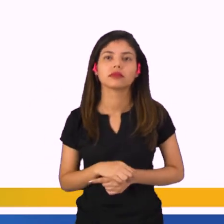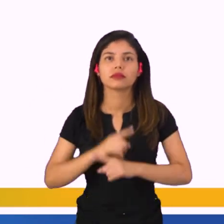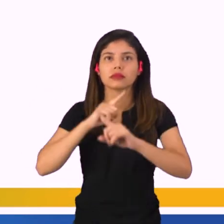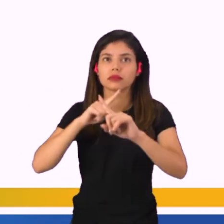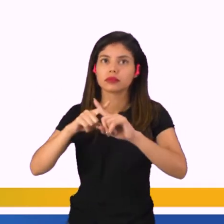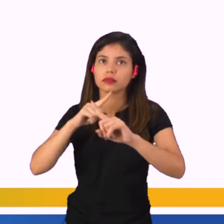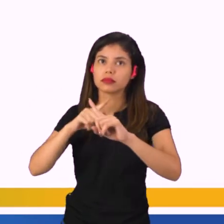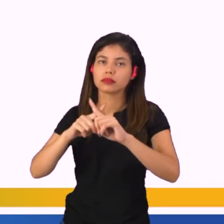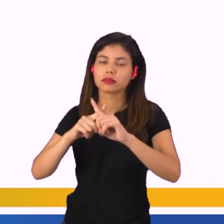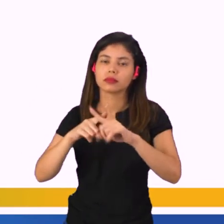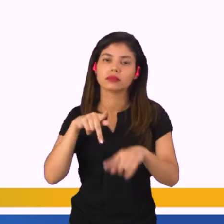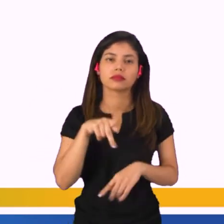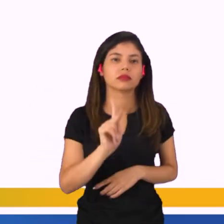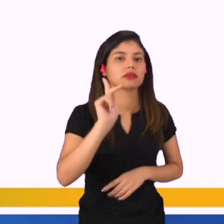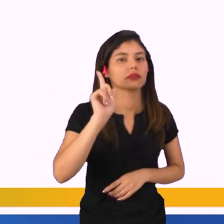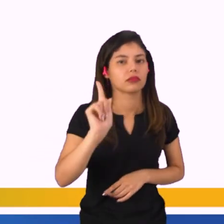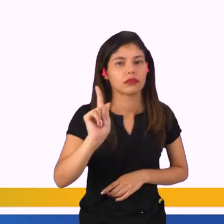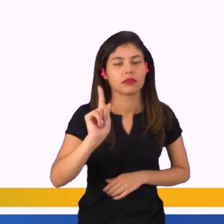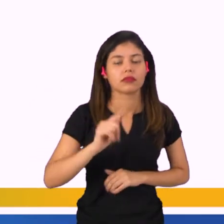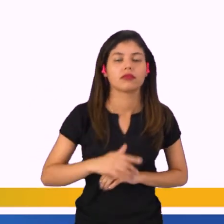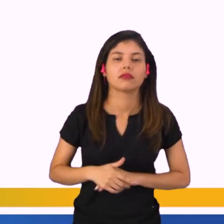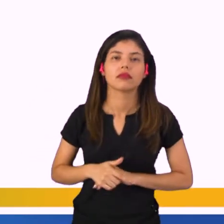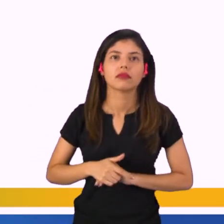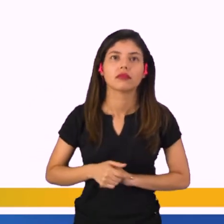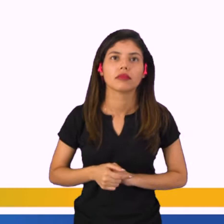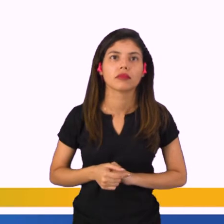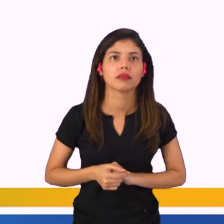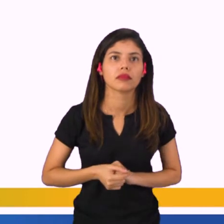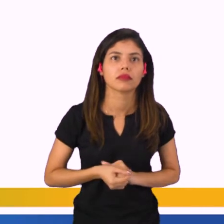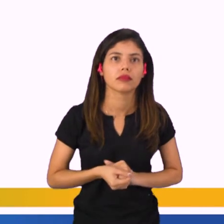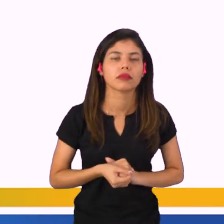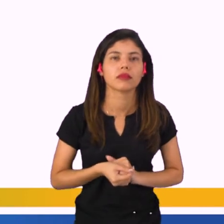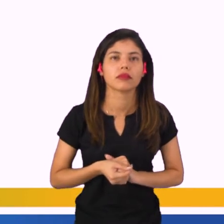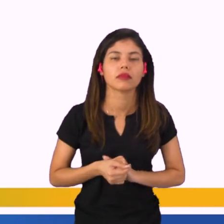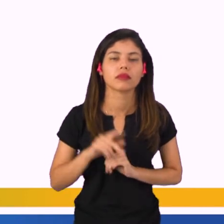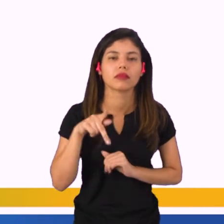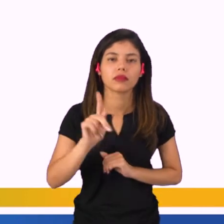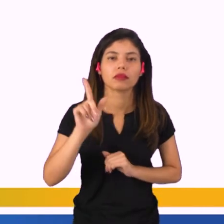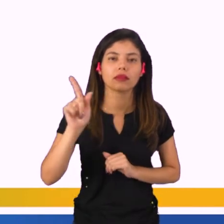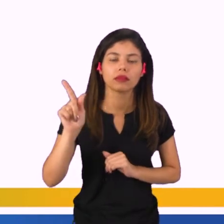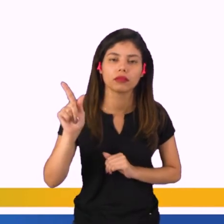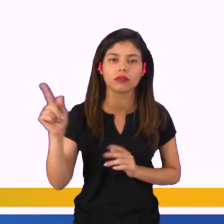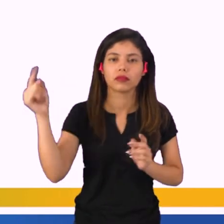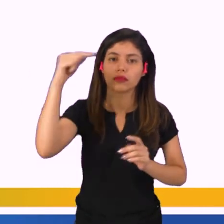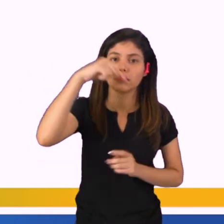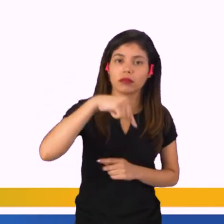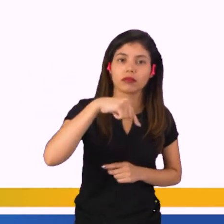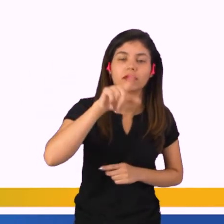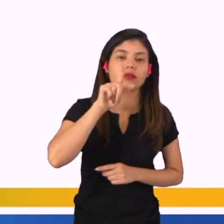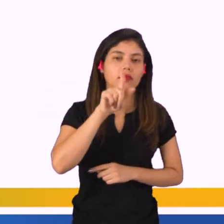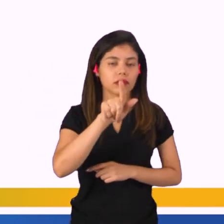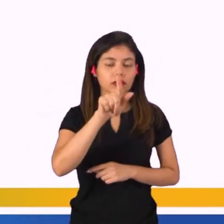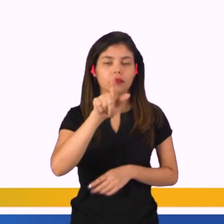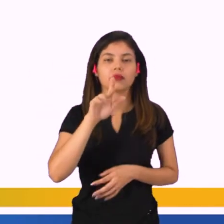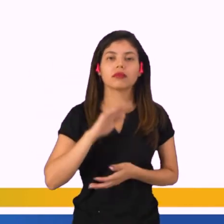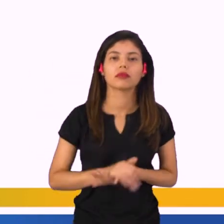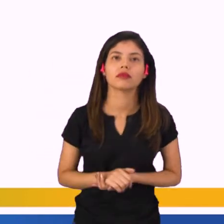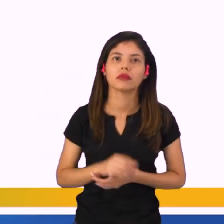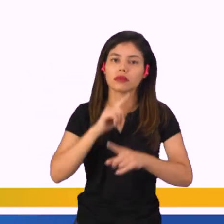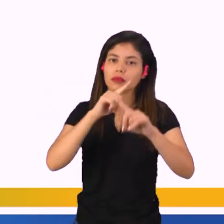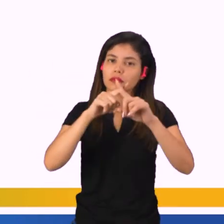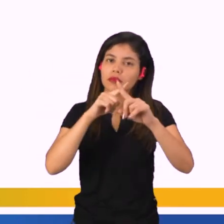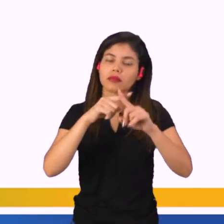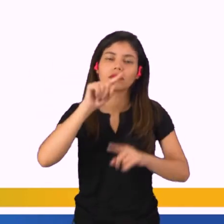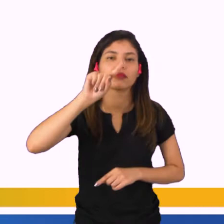converter para quilograma, aí você multiplica por 1000. E se você tiver a unidade em quilograma e quiser converter